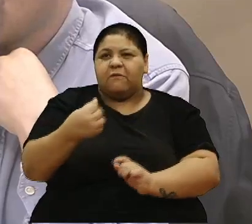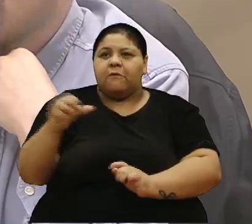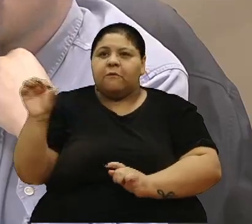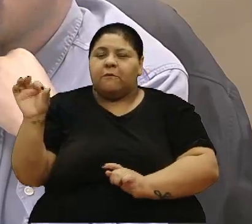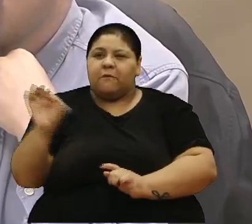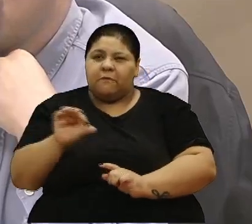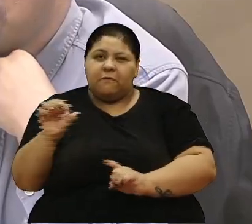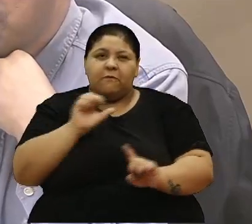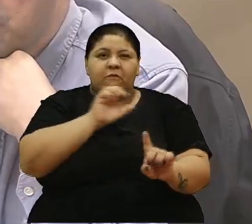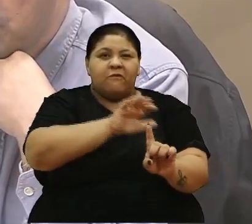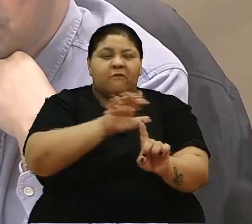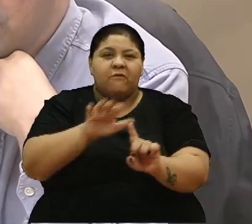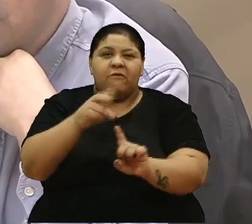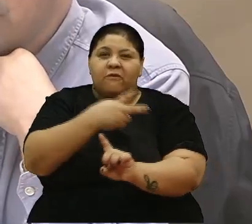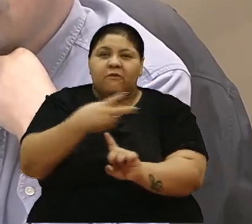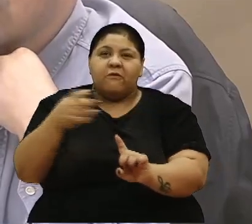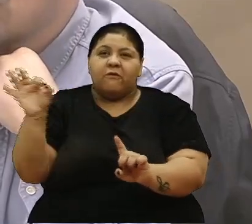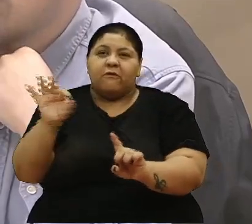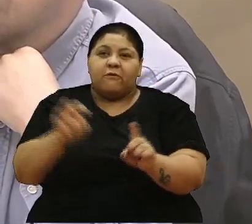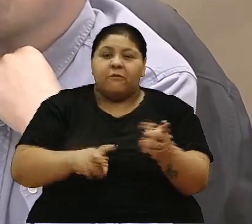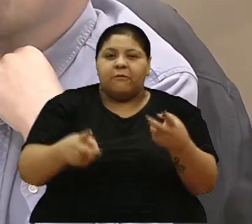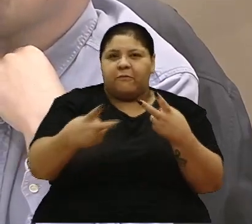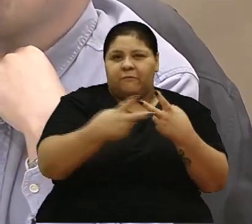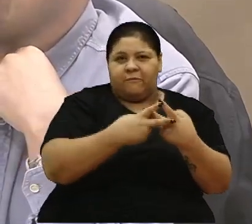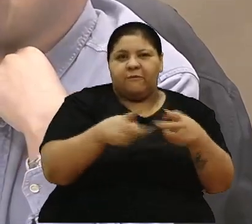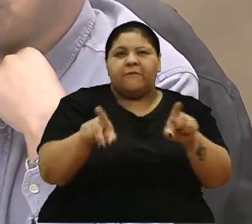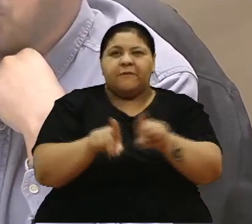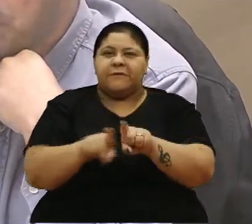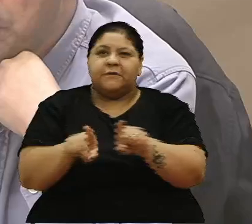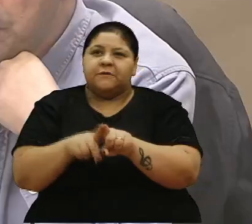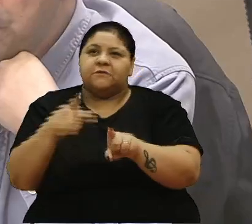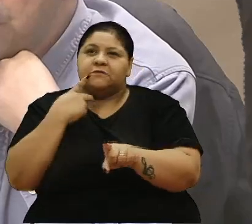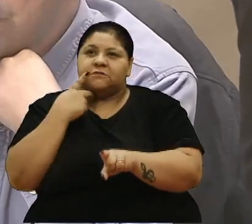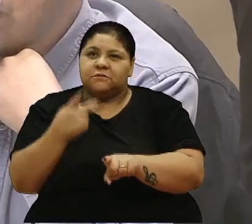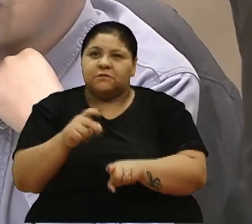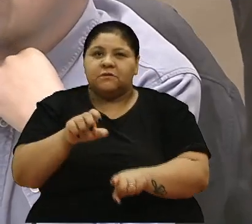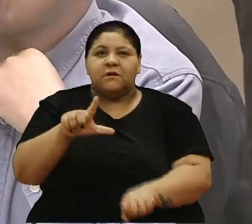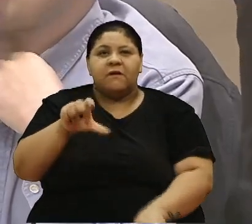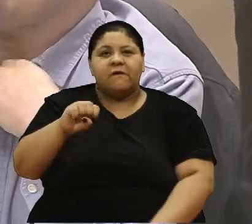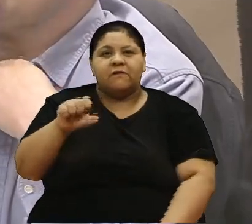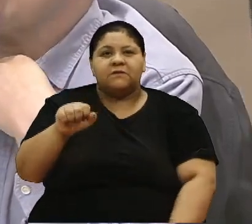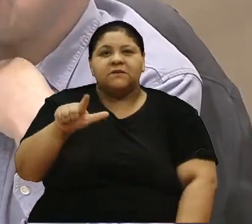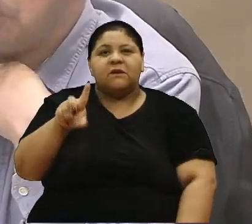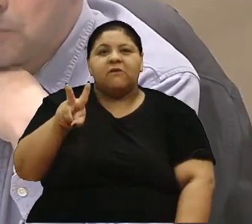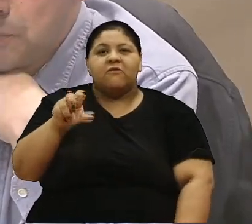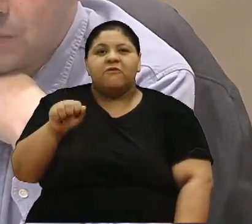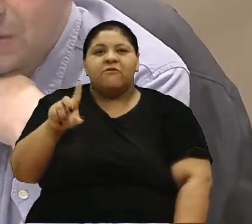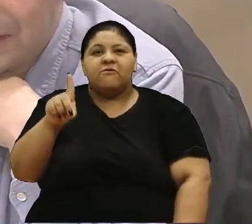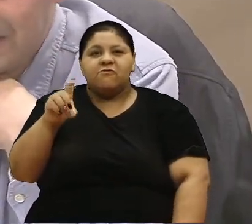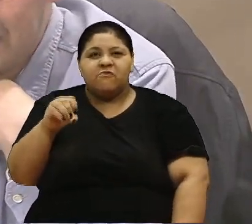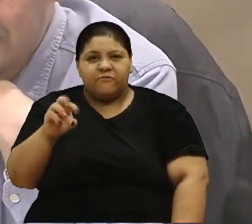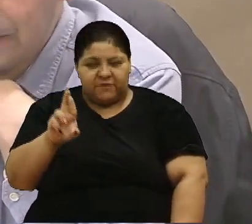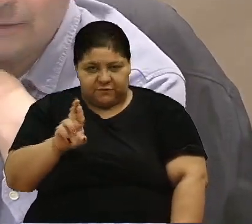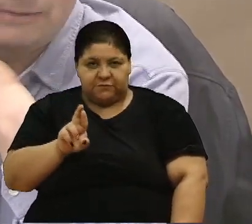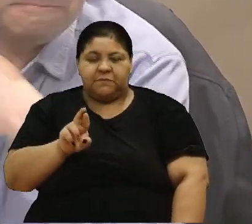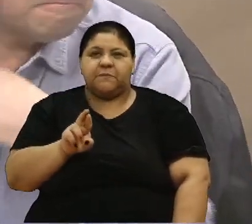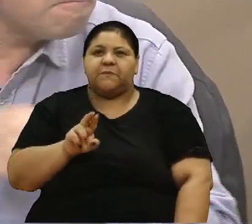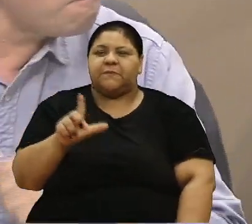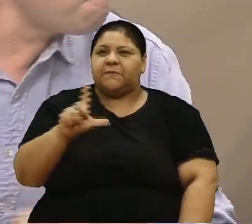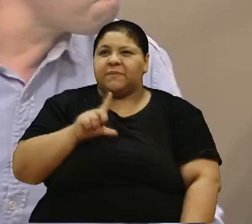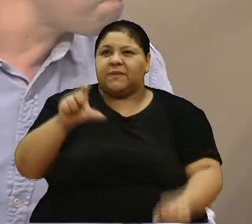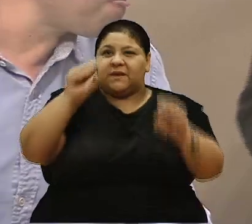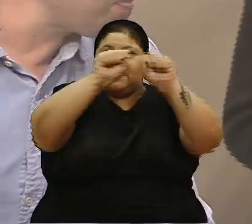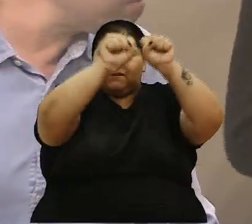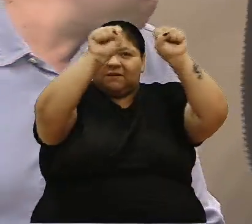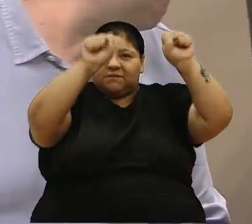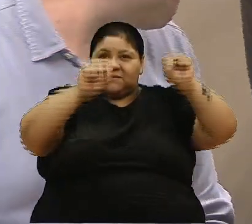violentas e uma queda de 22% em prisões. E também, citando El Salvador, vereador Fantinel, lá em El Salvador a gente tem um sistema que